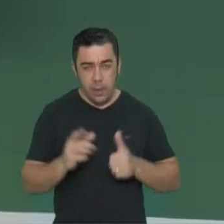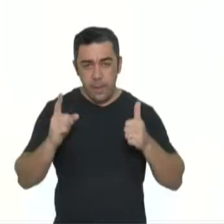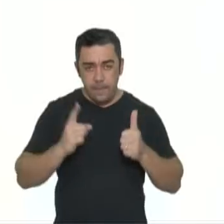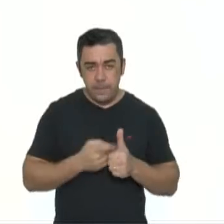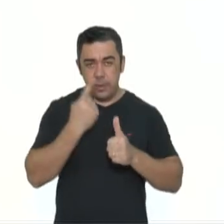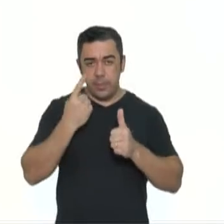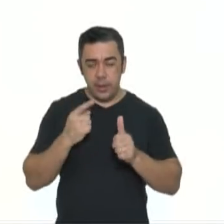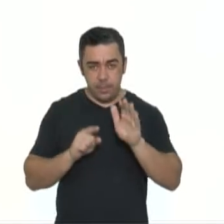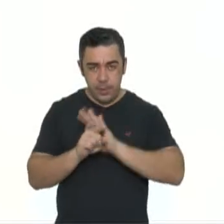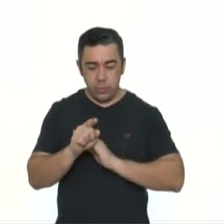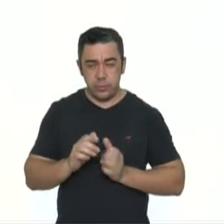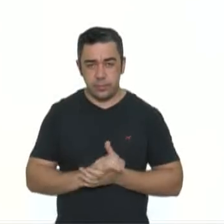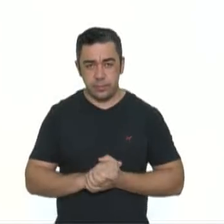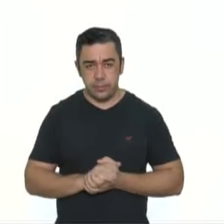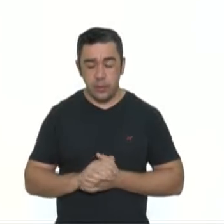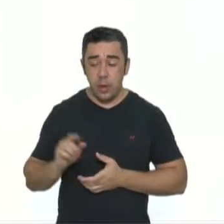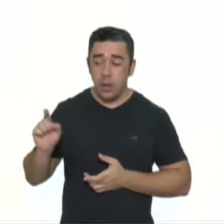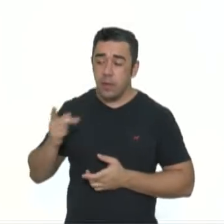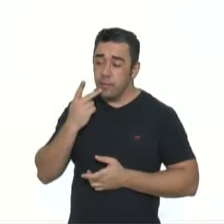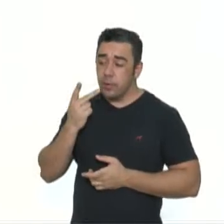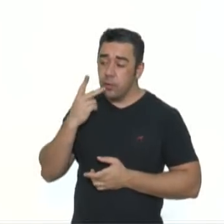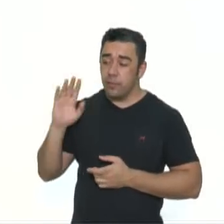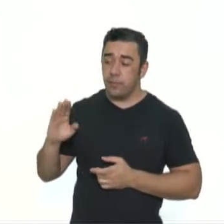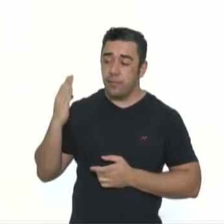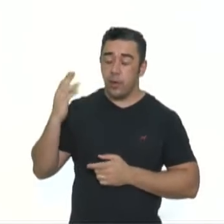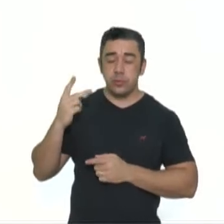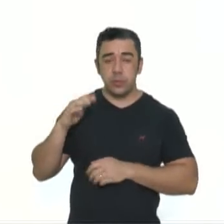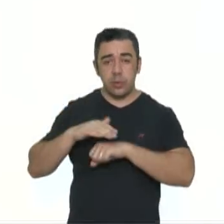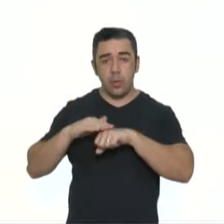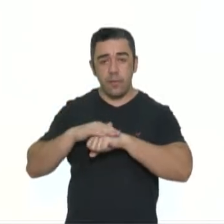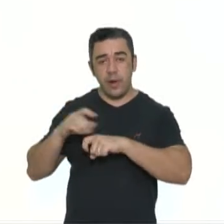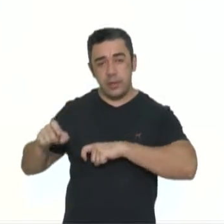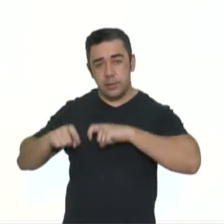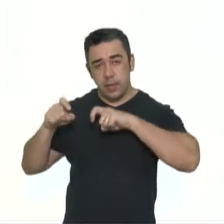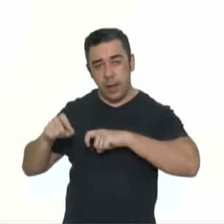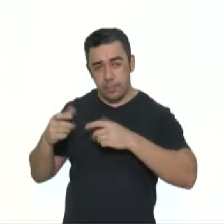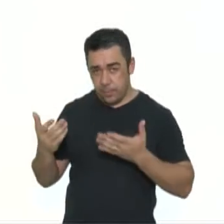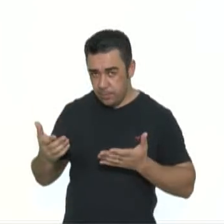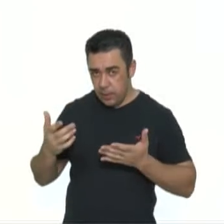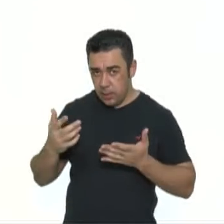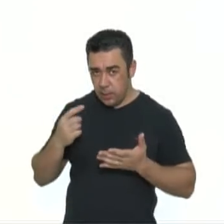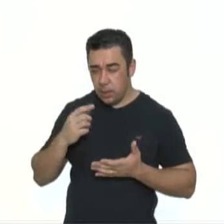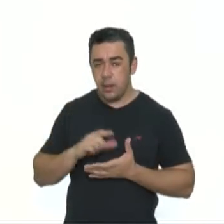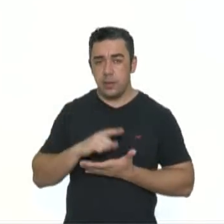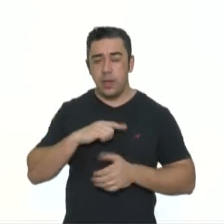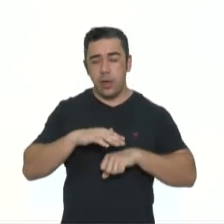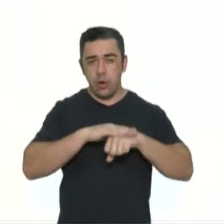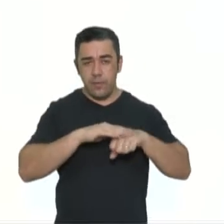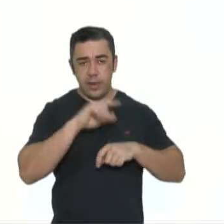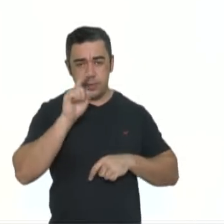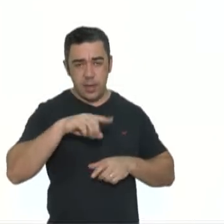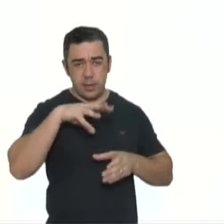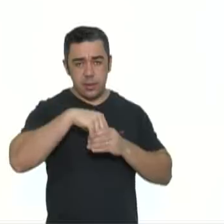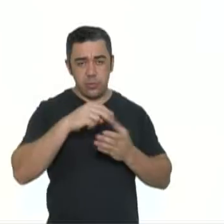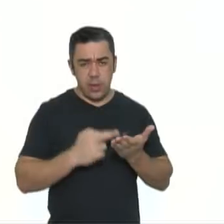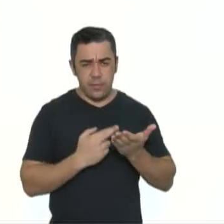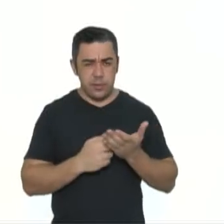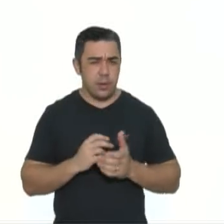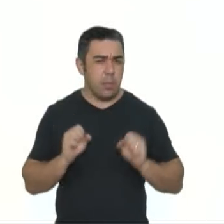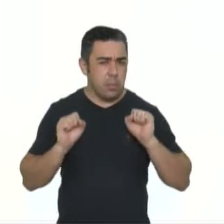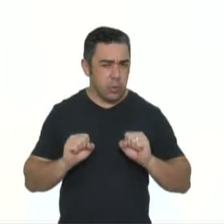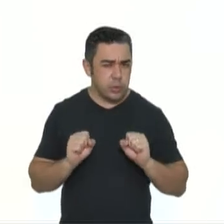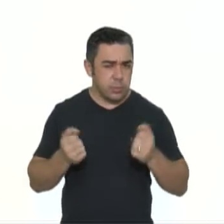quiz. O senhor classificou como pseudo-dialeto caipira essa variação presente na fala dos personagens da revistinha. Poderia